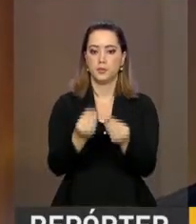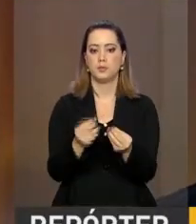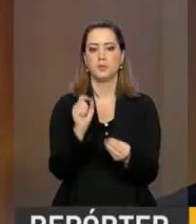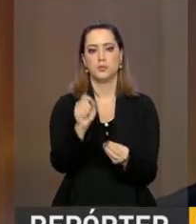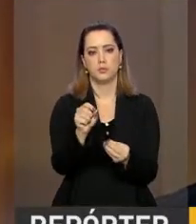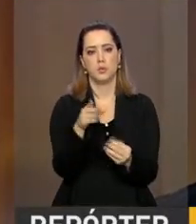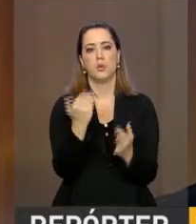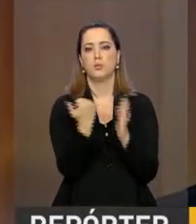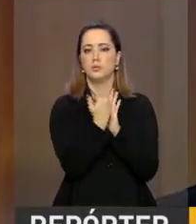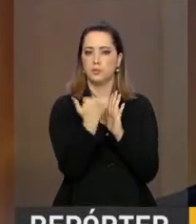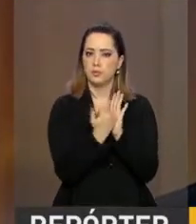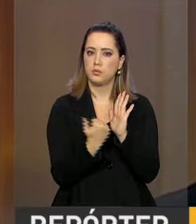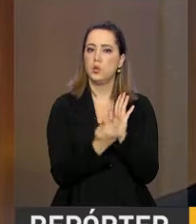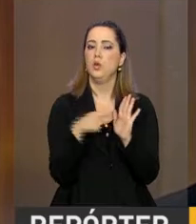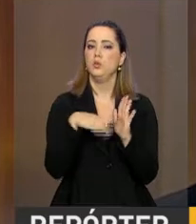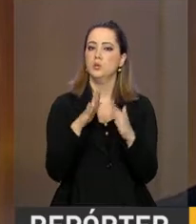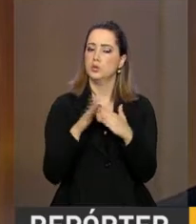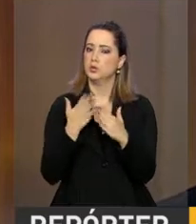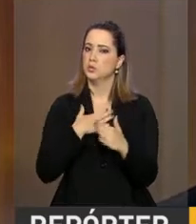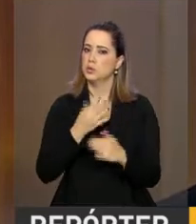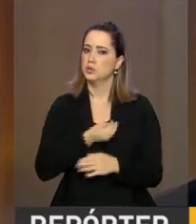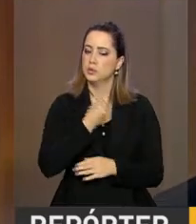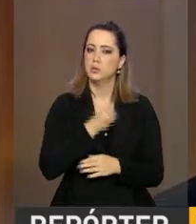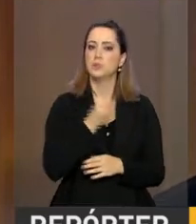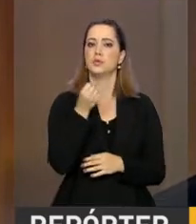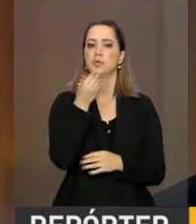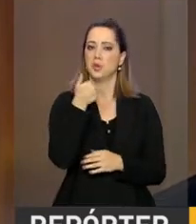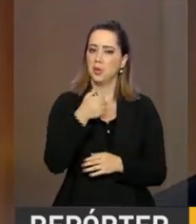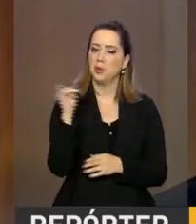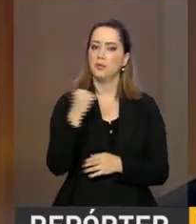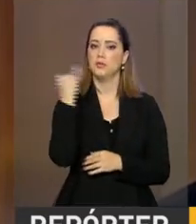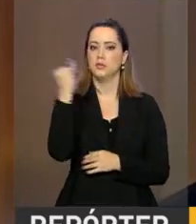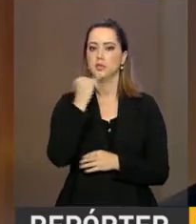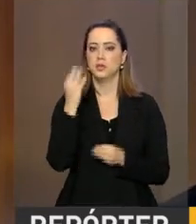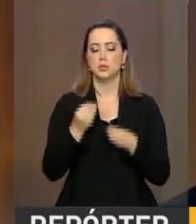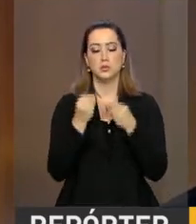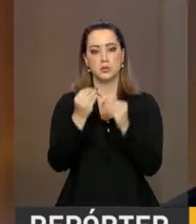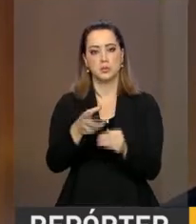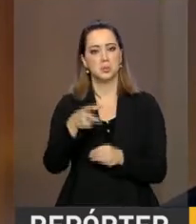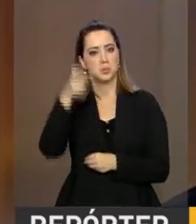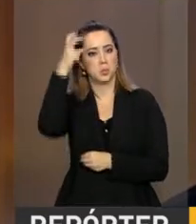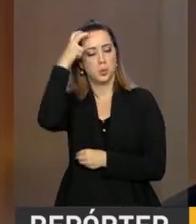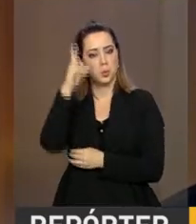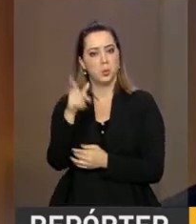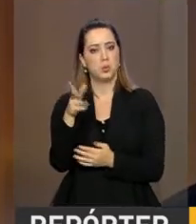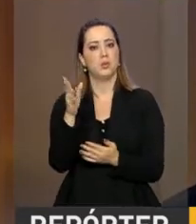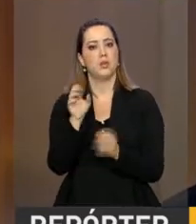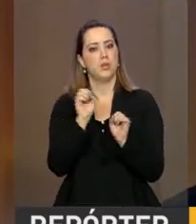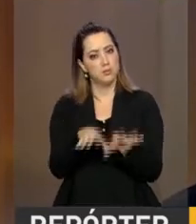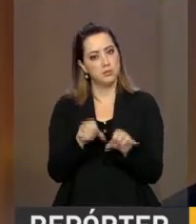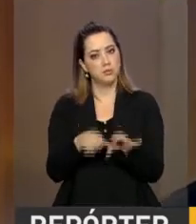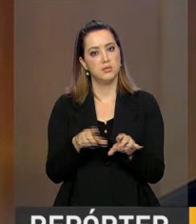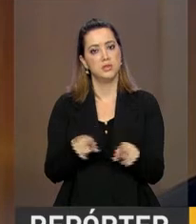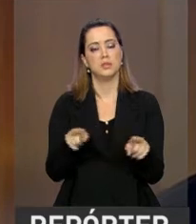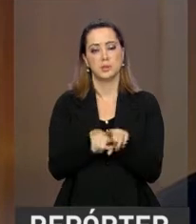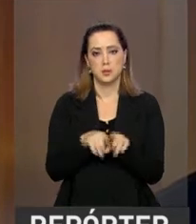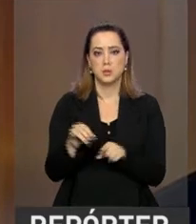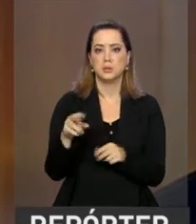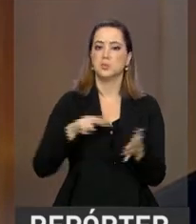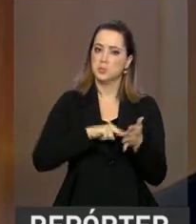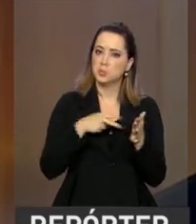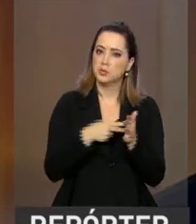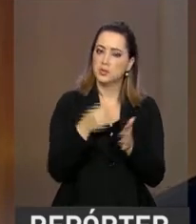esse projeto tão importante uma vertente cultural e educativa da mais significativa possível,